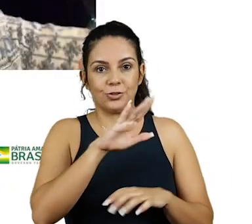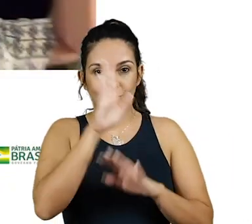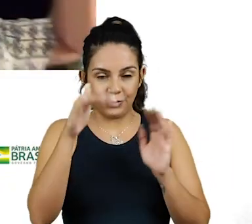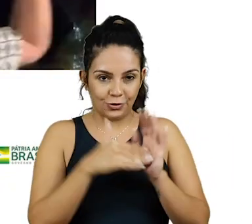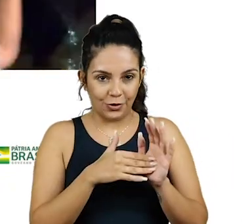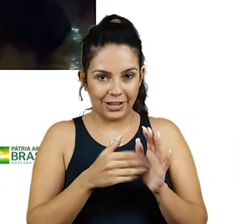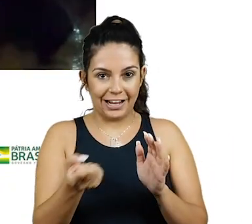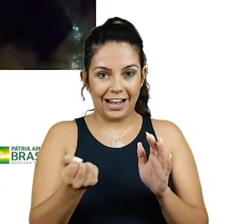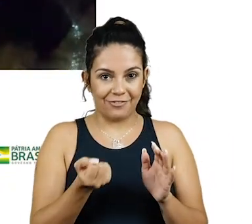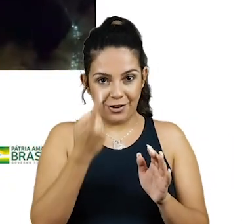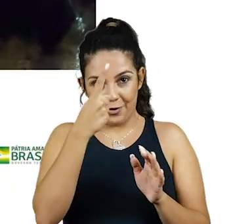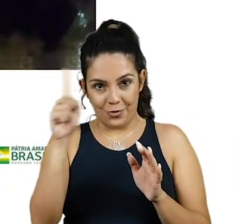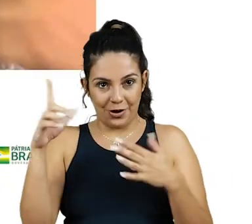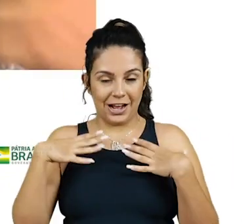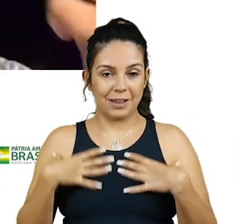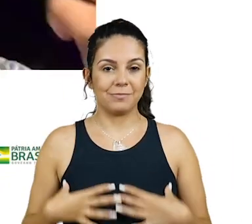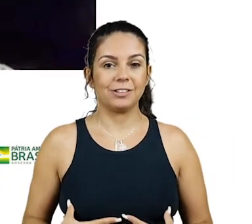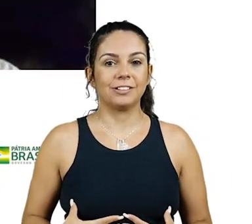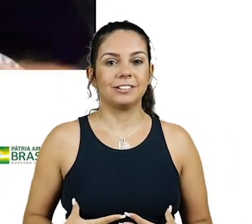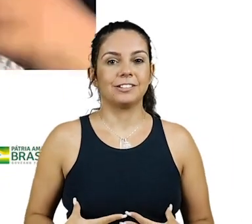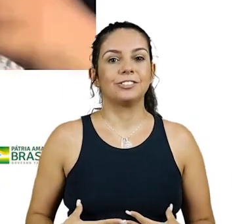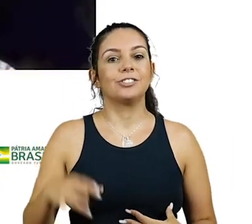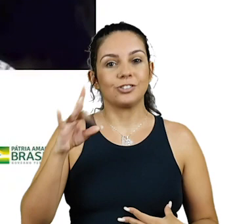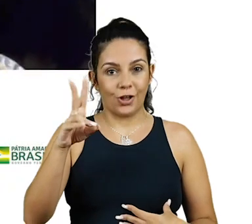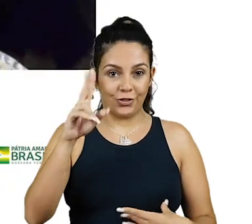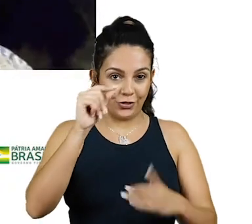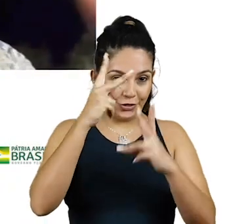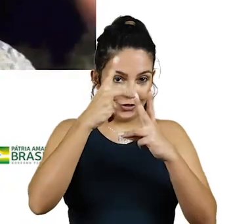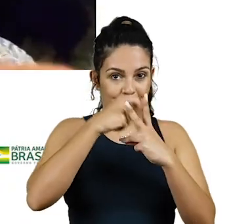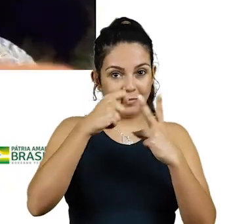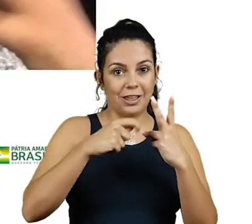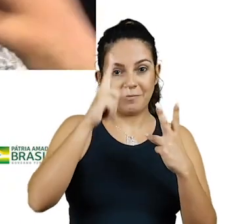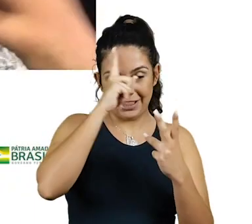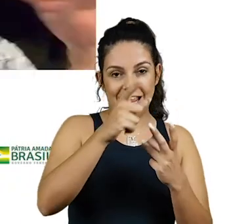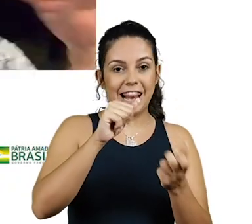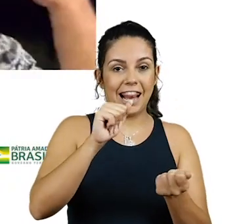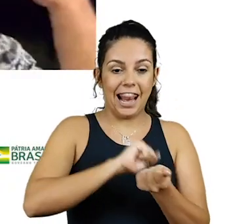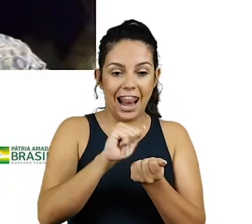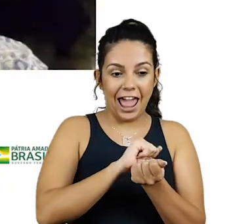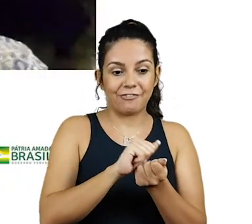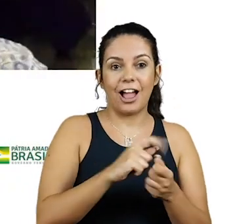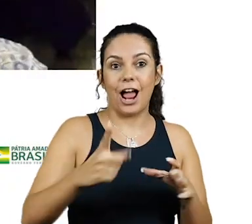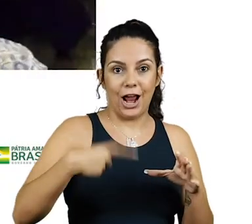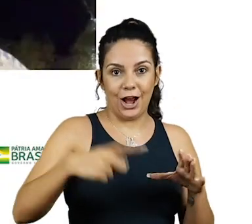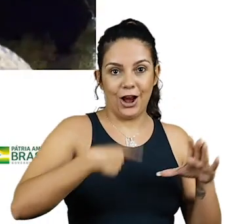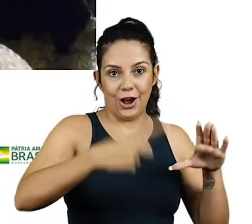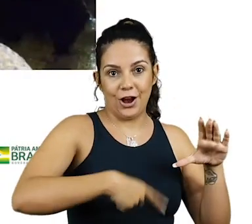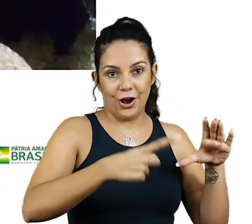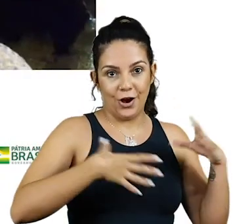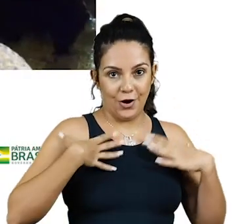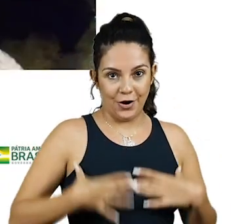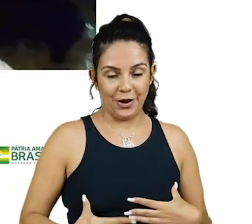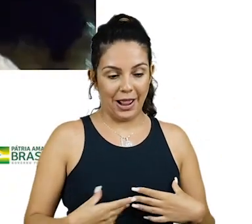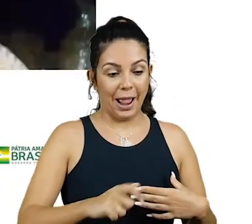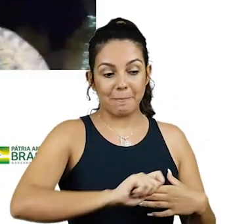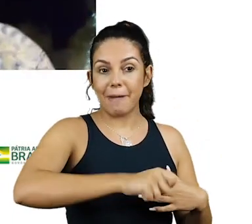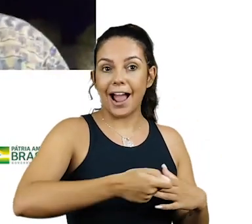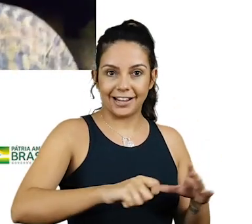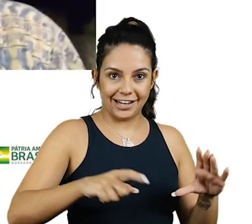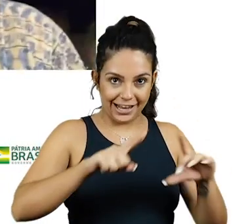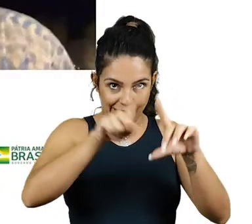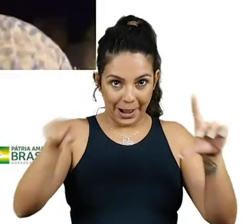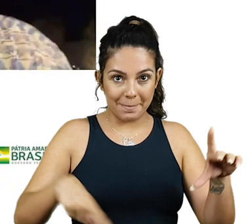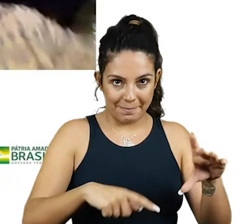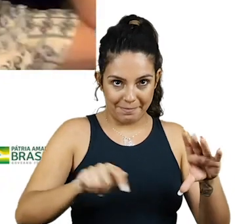até a gaveta, tirar a última camiseta. Só aí, 2 meses depois, que eu fui ter a coragem de ligar aquela máquina. E